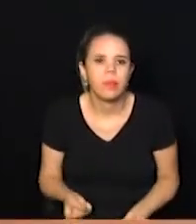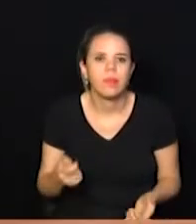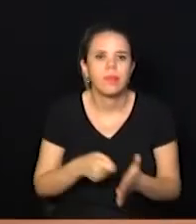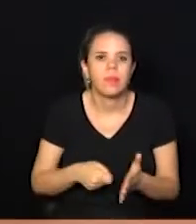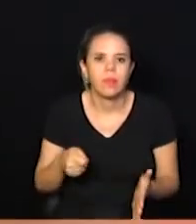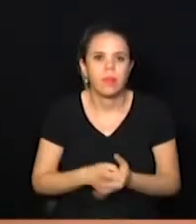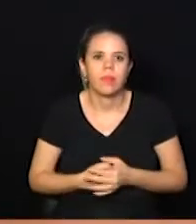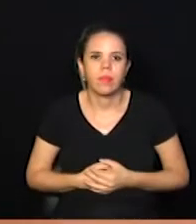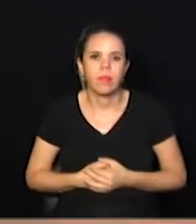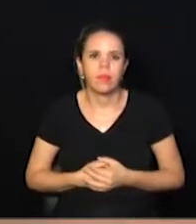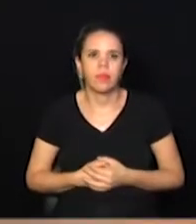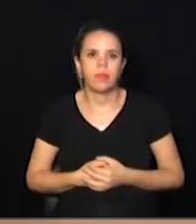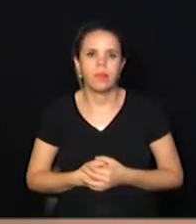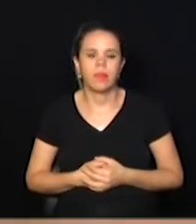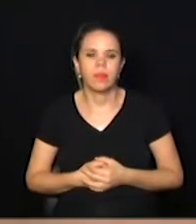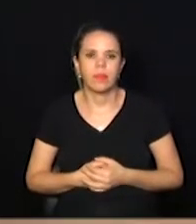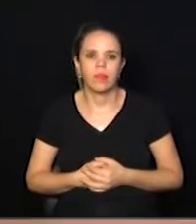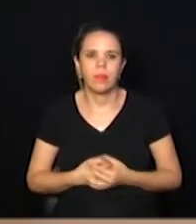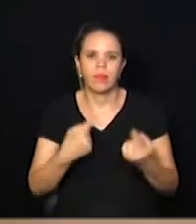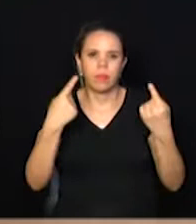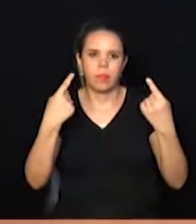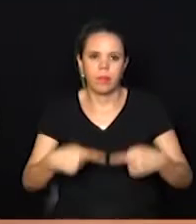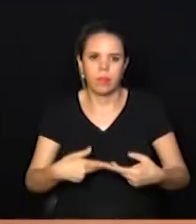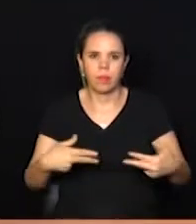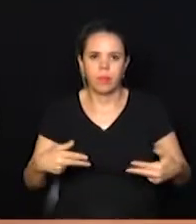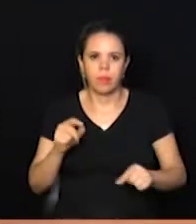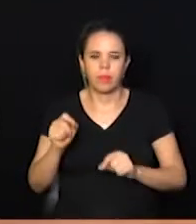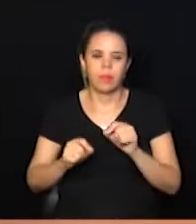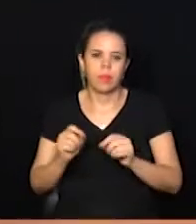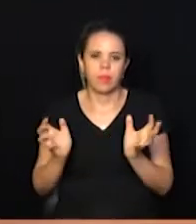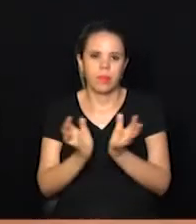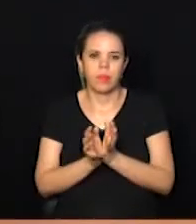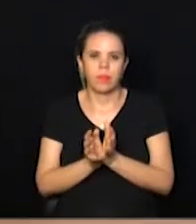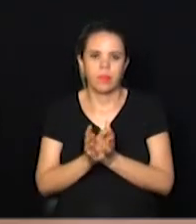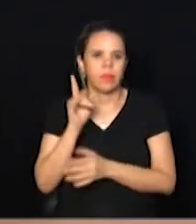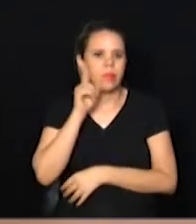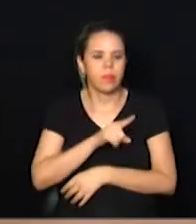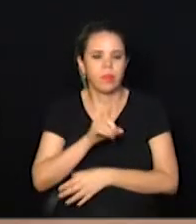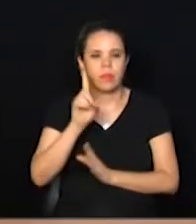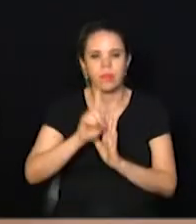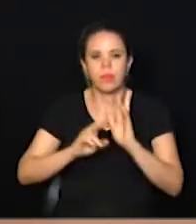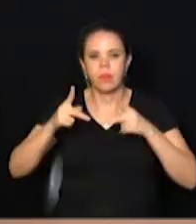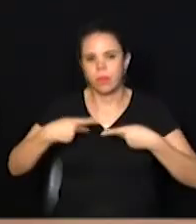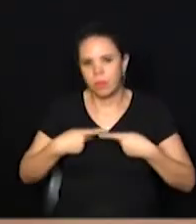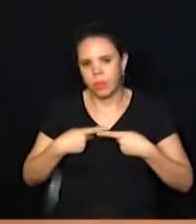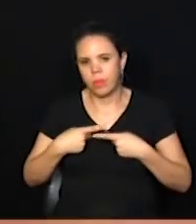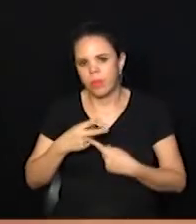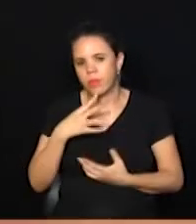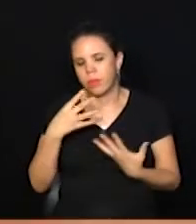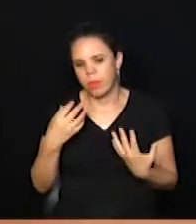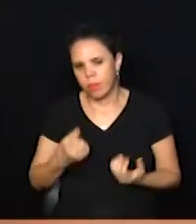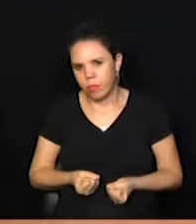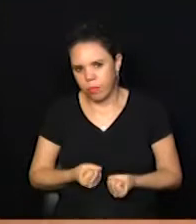né, contra a impunidade e para que a Comissão Interamericana agora de Direitos Humanos reconheça